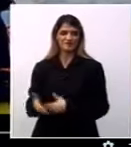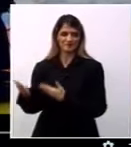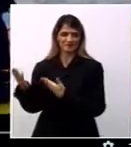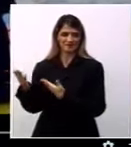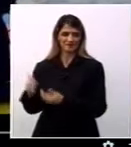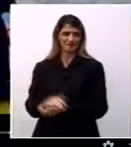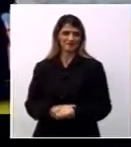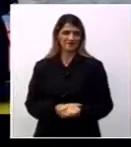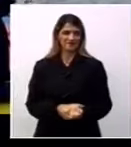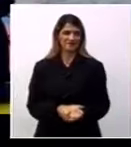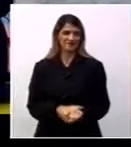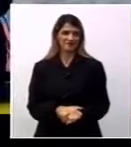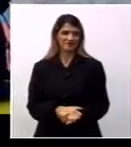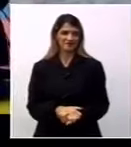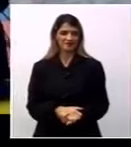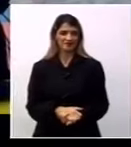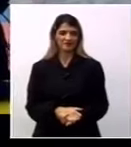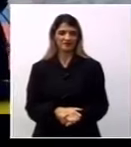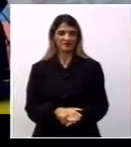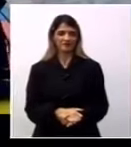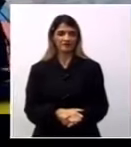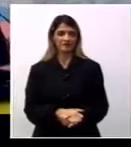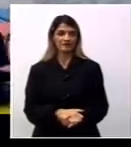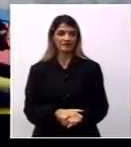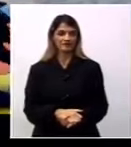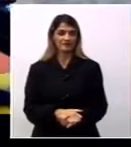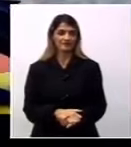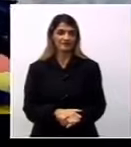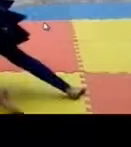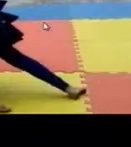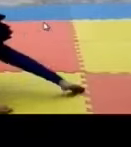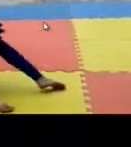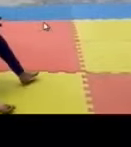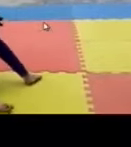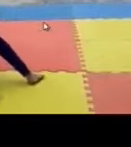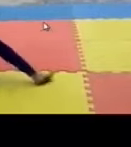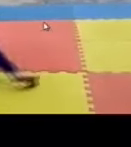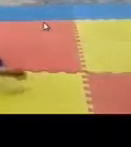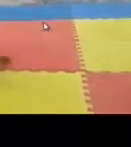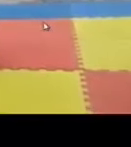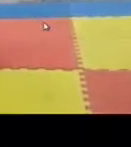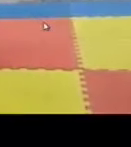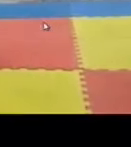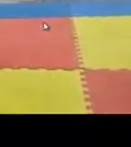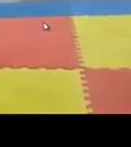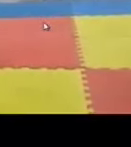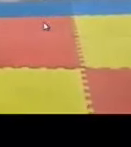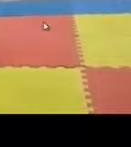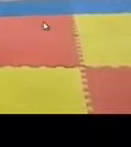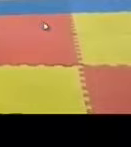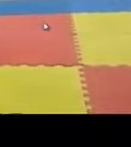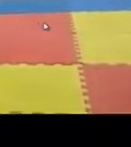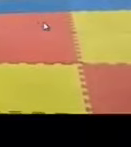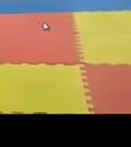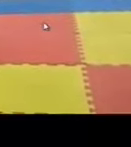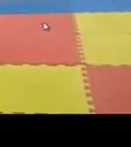Vai, Giovana! Preparou? Vai! Vai, Viviane! Vai, Giovana! Passa, Viviane! Vamos!